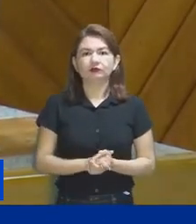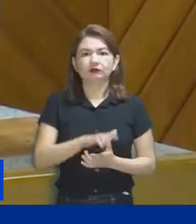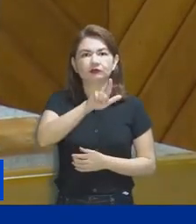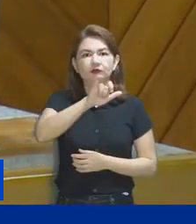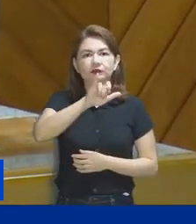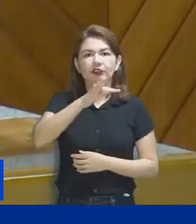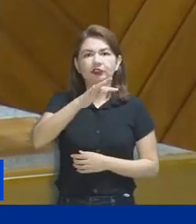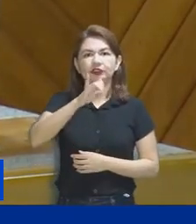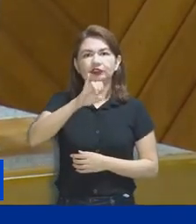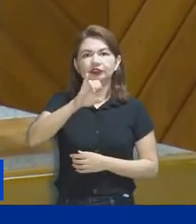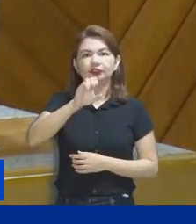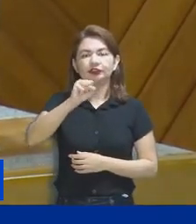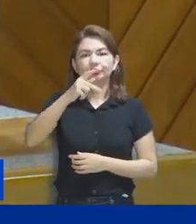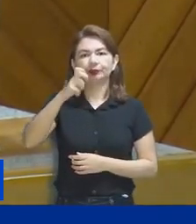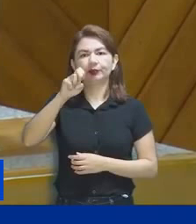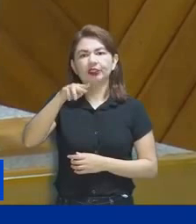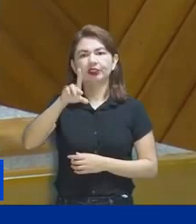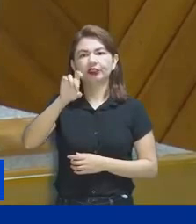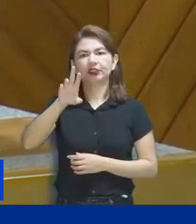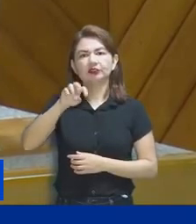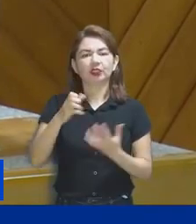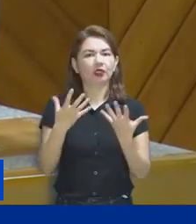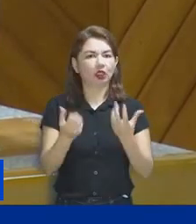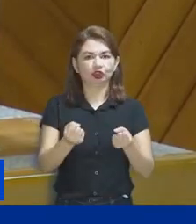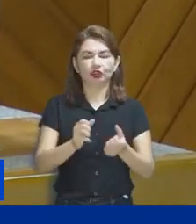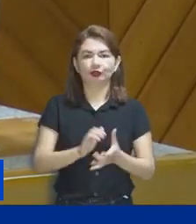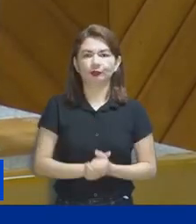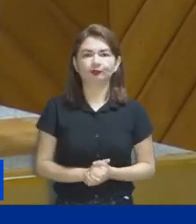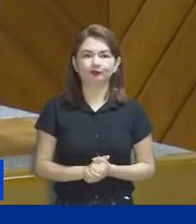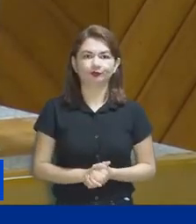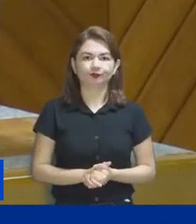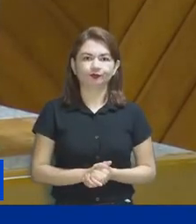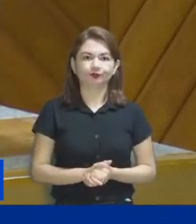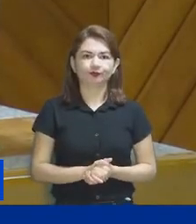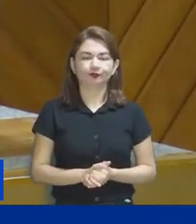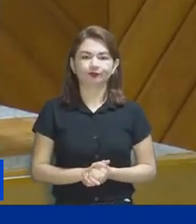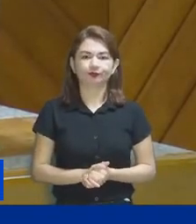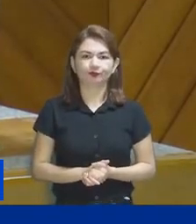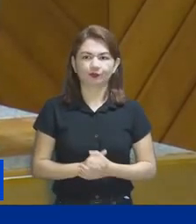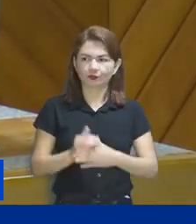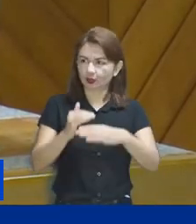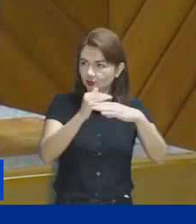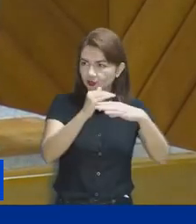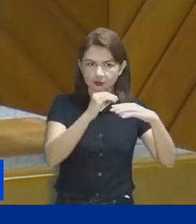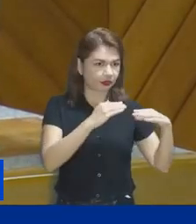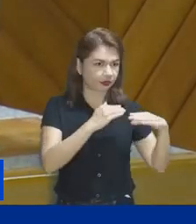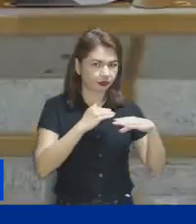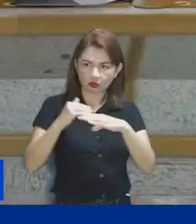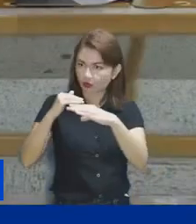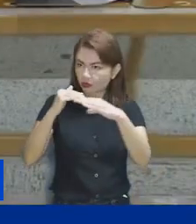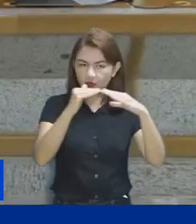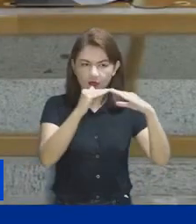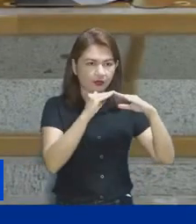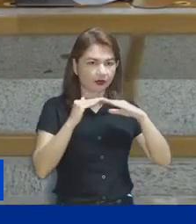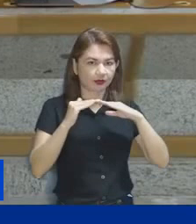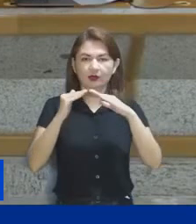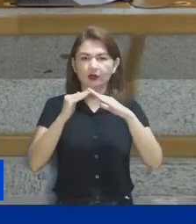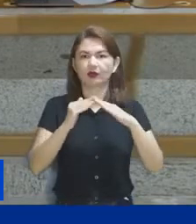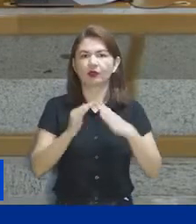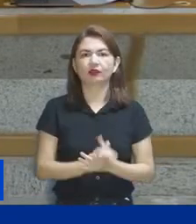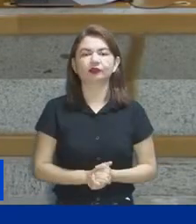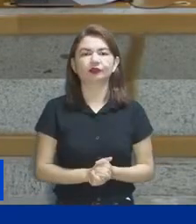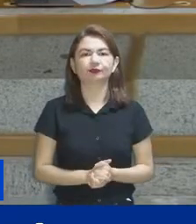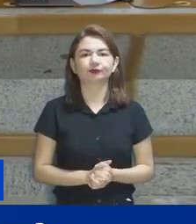litispendência. Eu estou rejeitando essa preliminar. Estão todos de acordo? Se estiverem, está rejeitada a